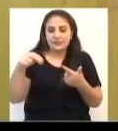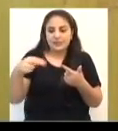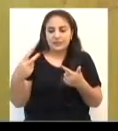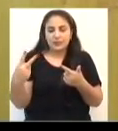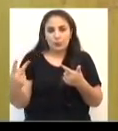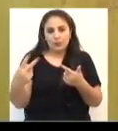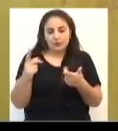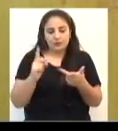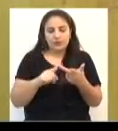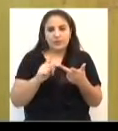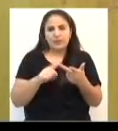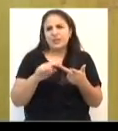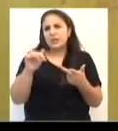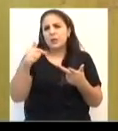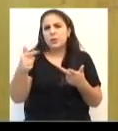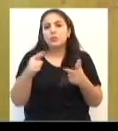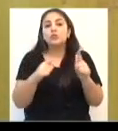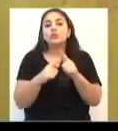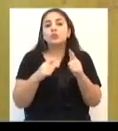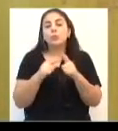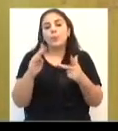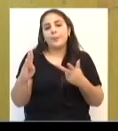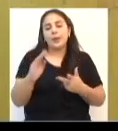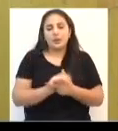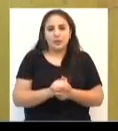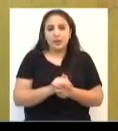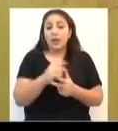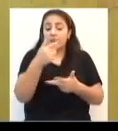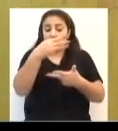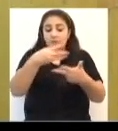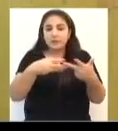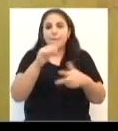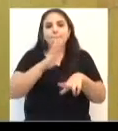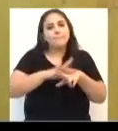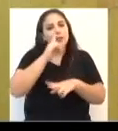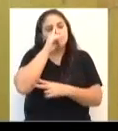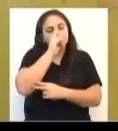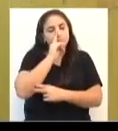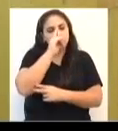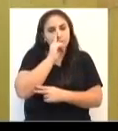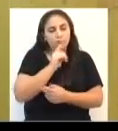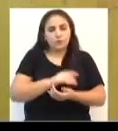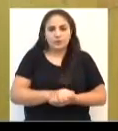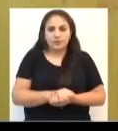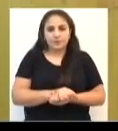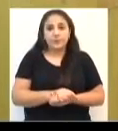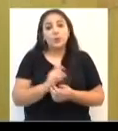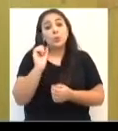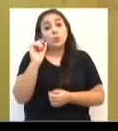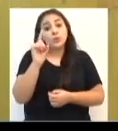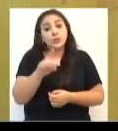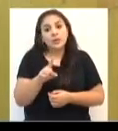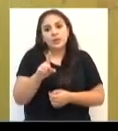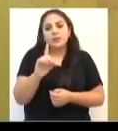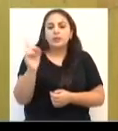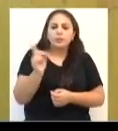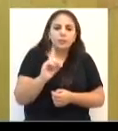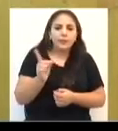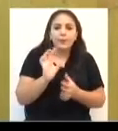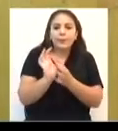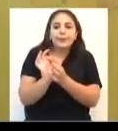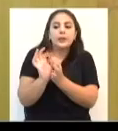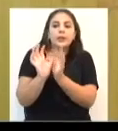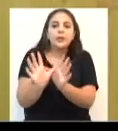H3N2 e uma influenza do tipo B, né? Supostamente aquelas que representam mais risco para a pessoa, o que não nos tira